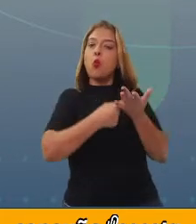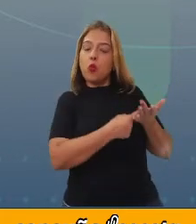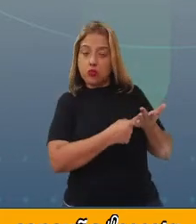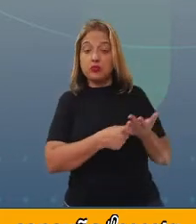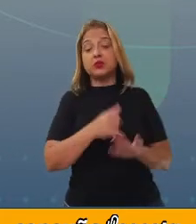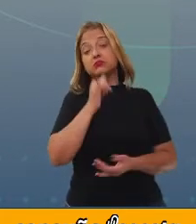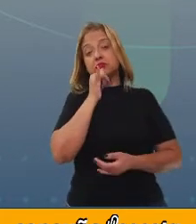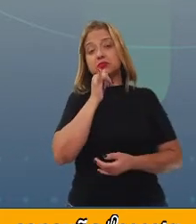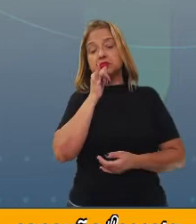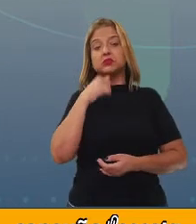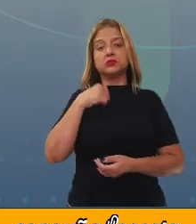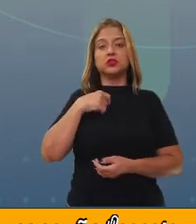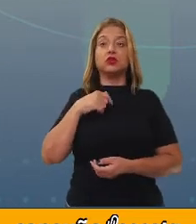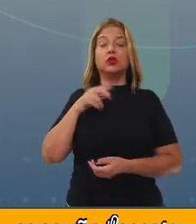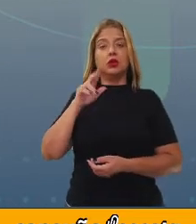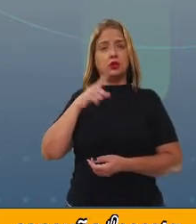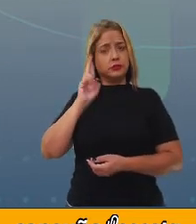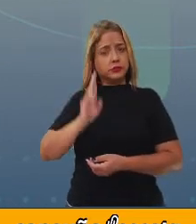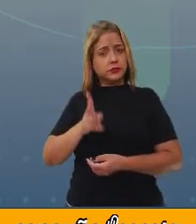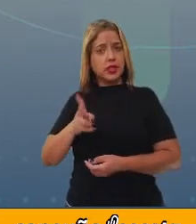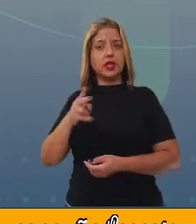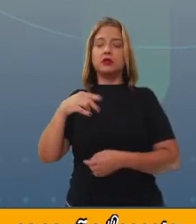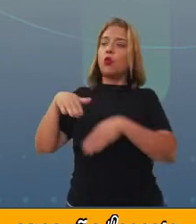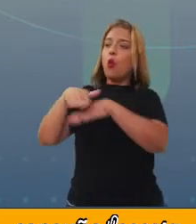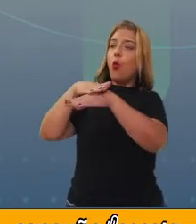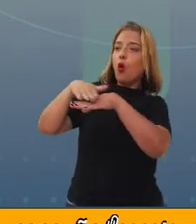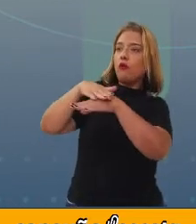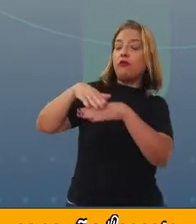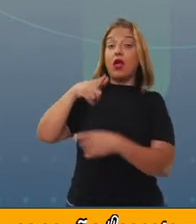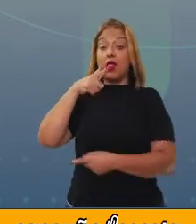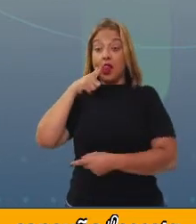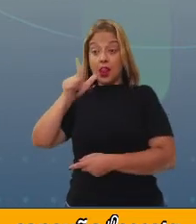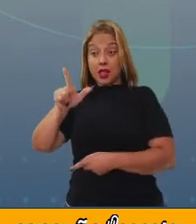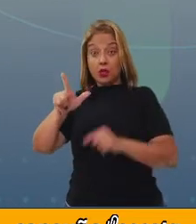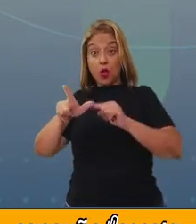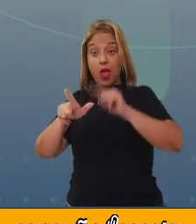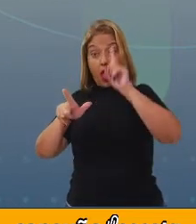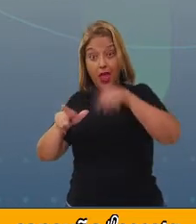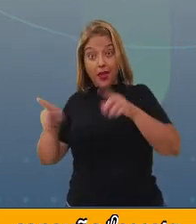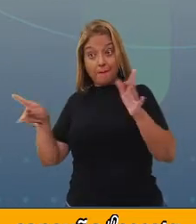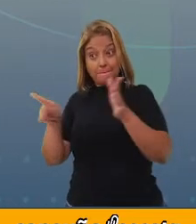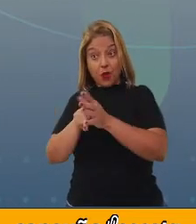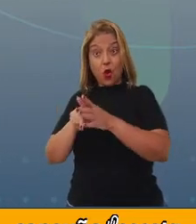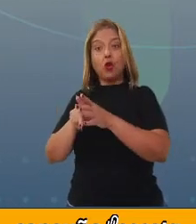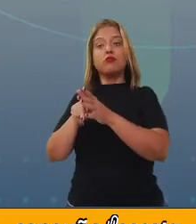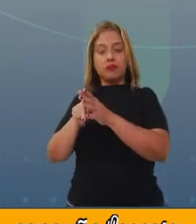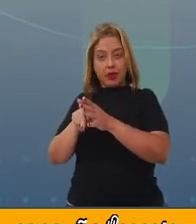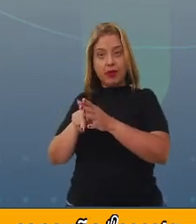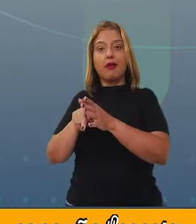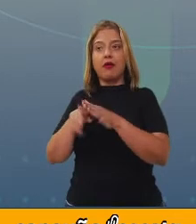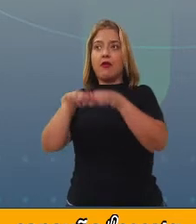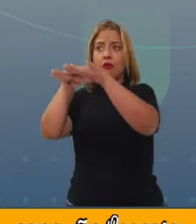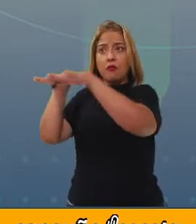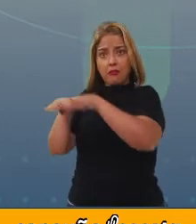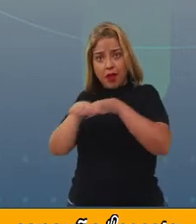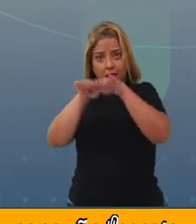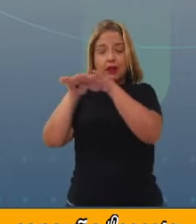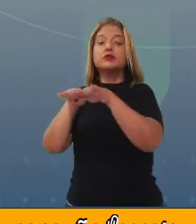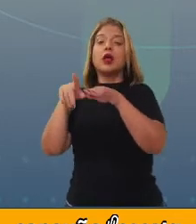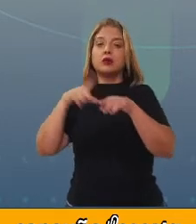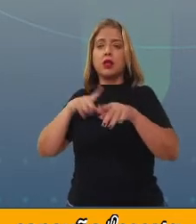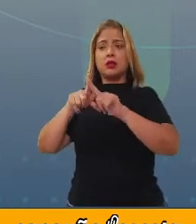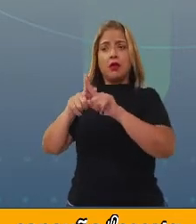a língua padrão, é aquela em que nós fazemos uso da gramática de uma forma